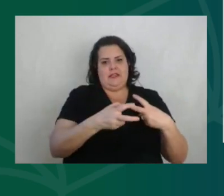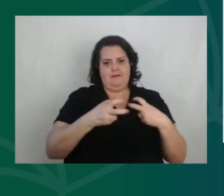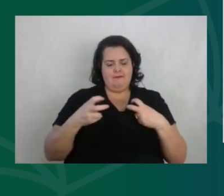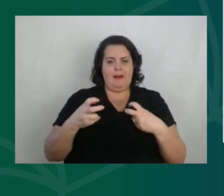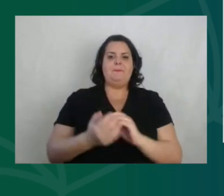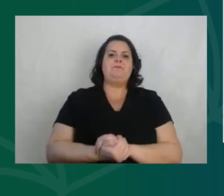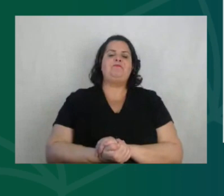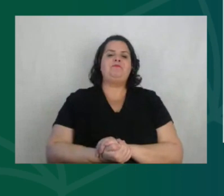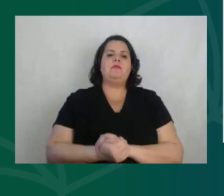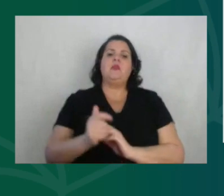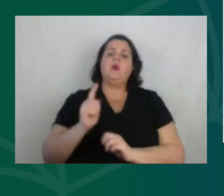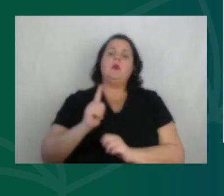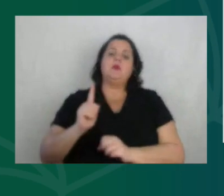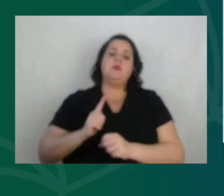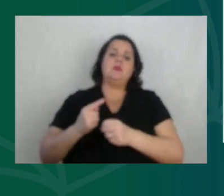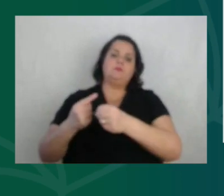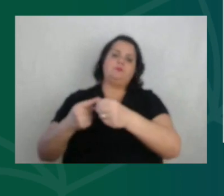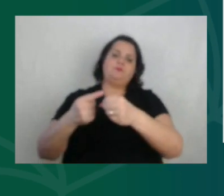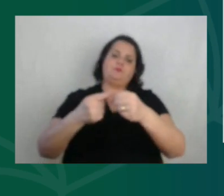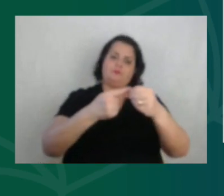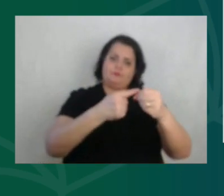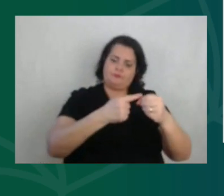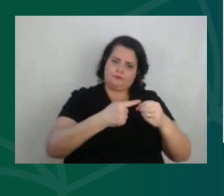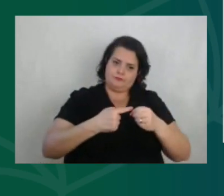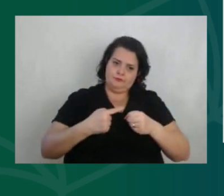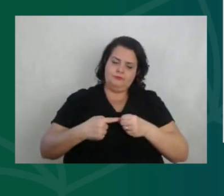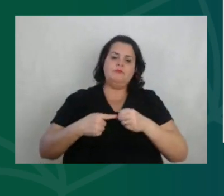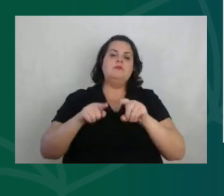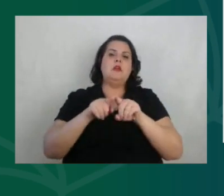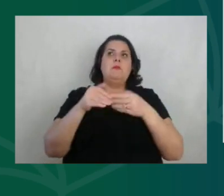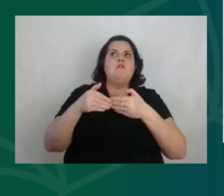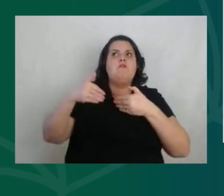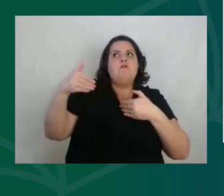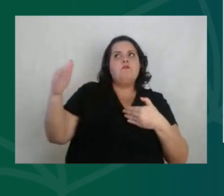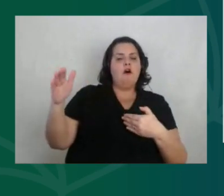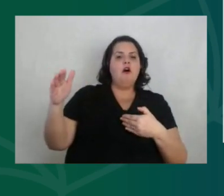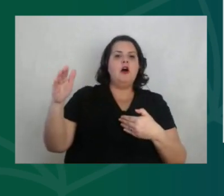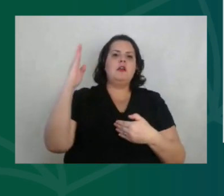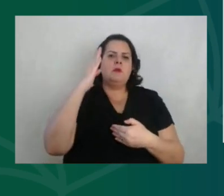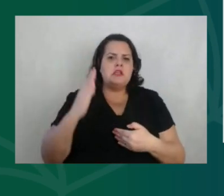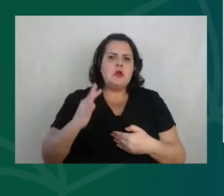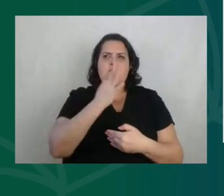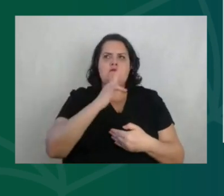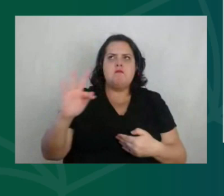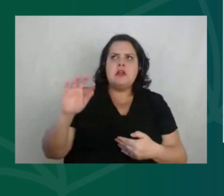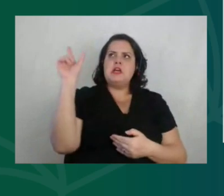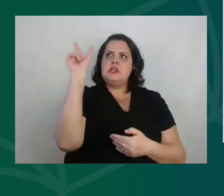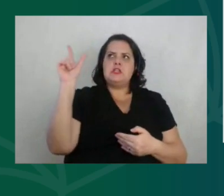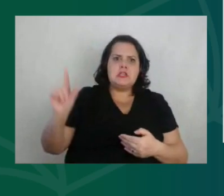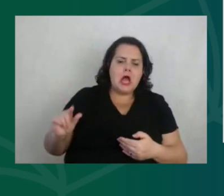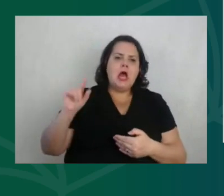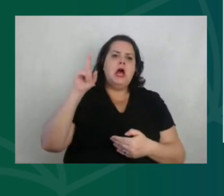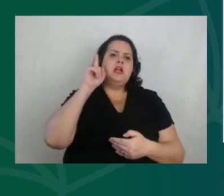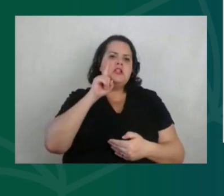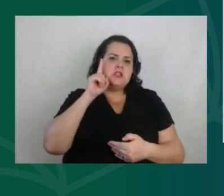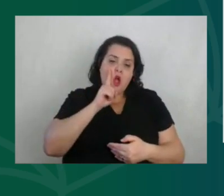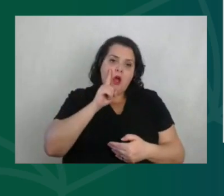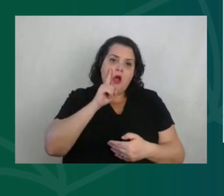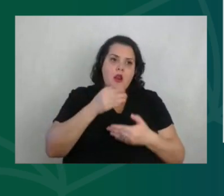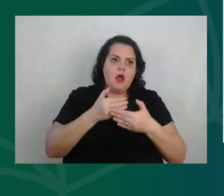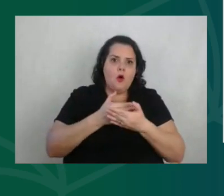Muitas cidades, inclusive fora do Brasil, na França, Itália, mesmo nos Estados Unidos, retrocederam